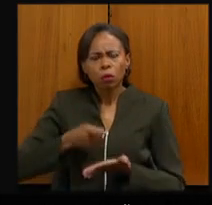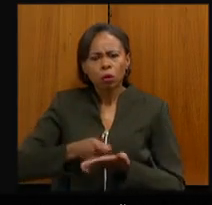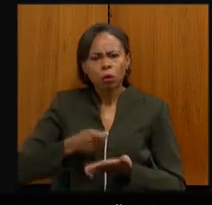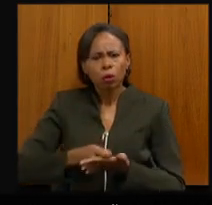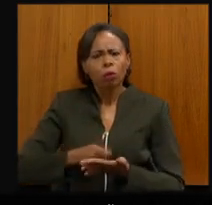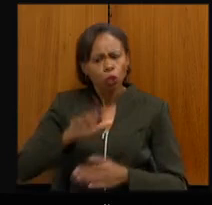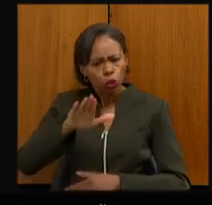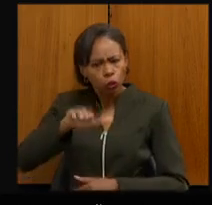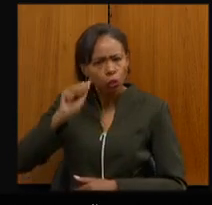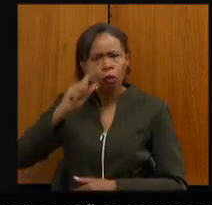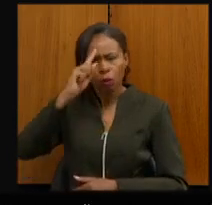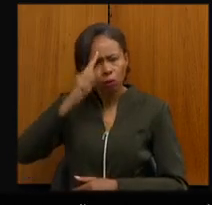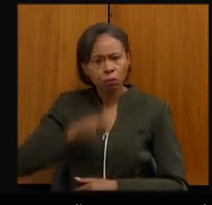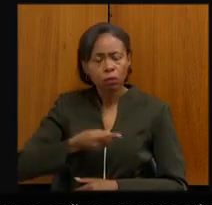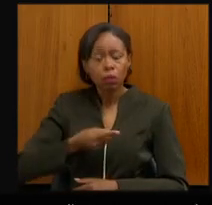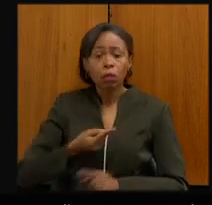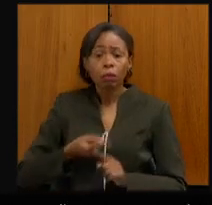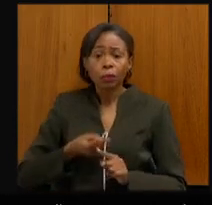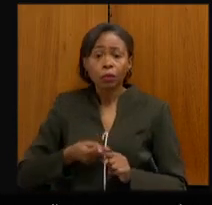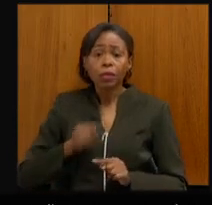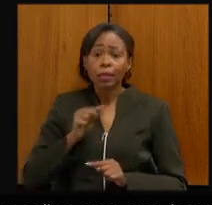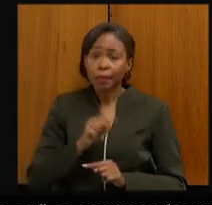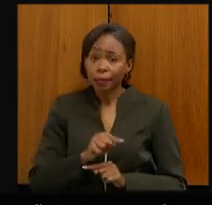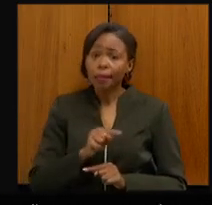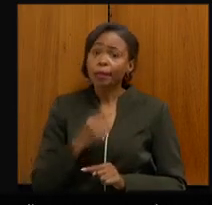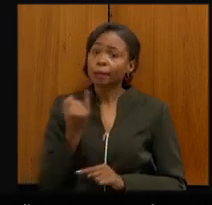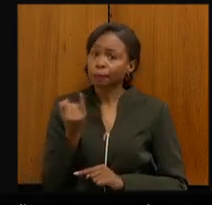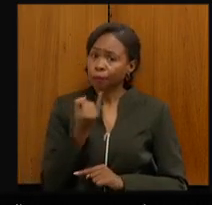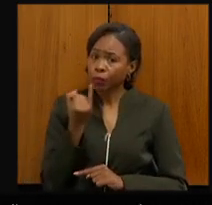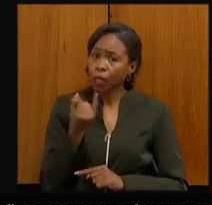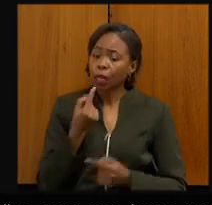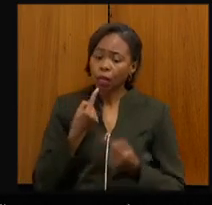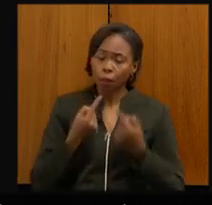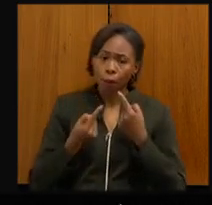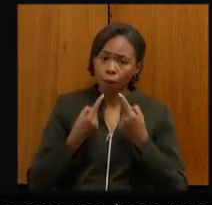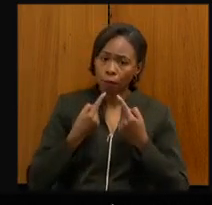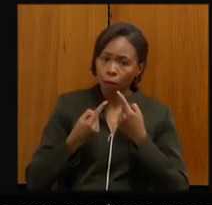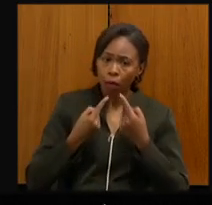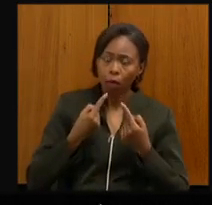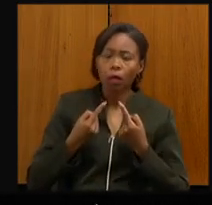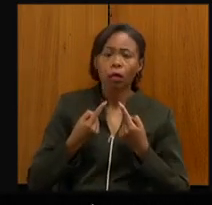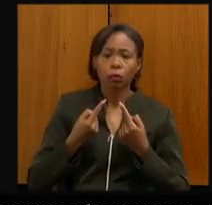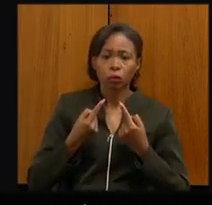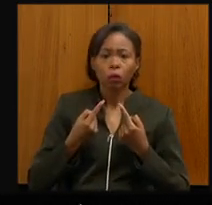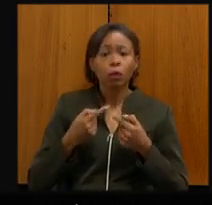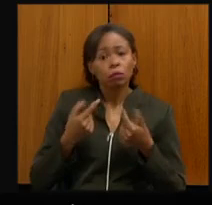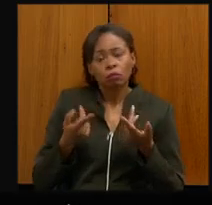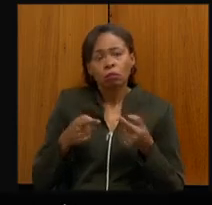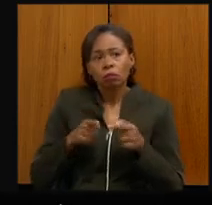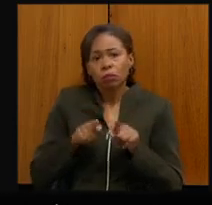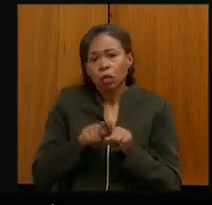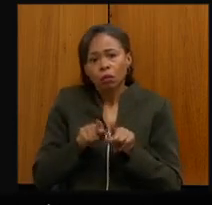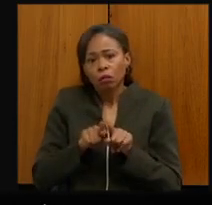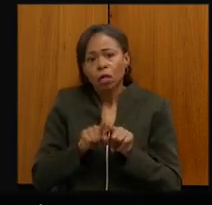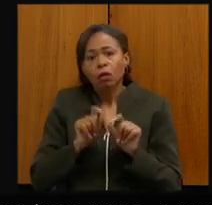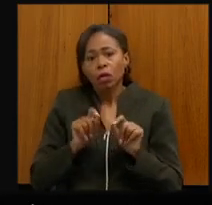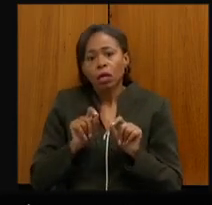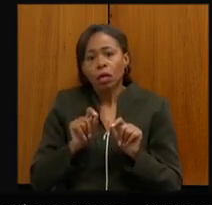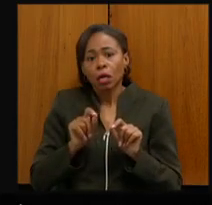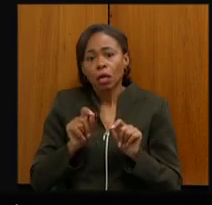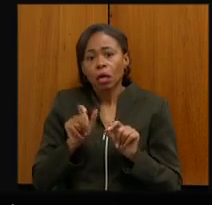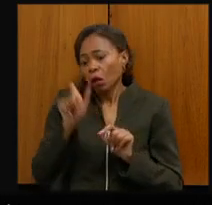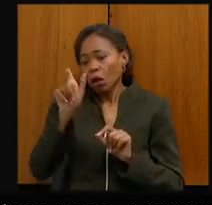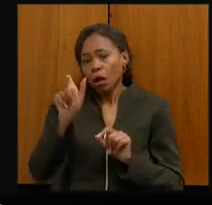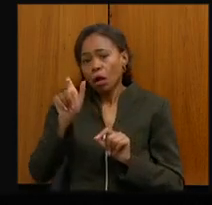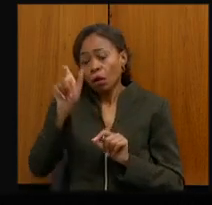muitas ao diálogo né Ah até mesmo o mediador